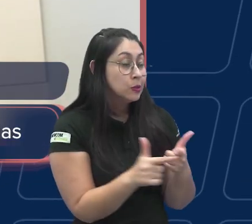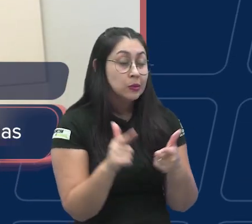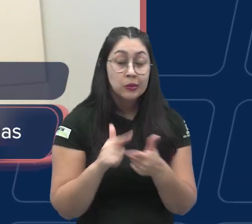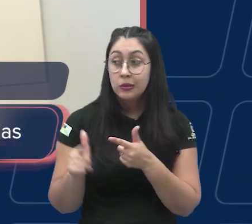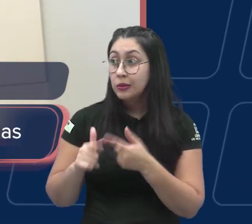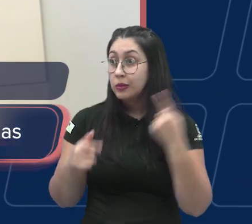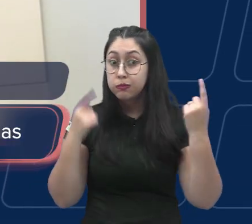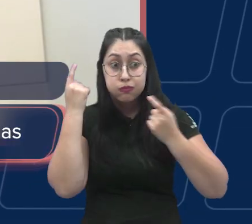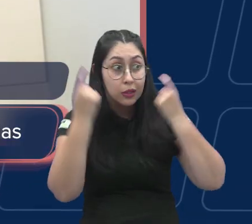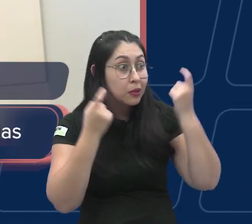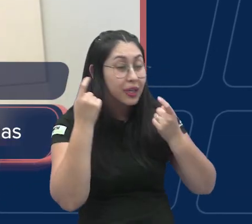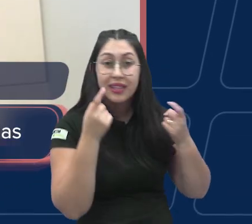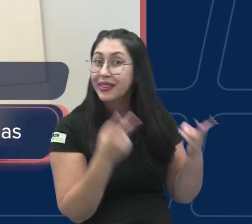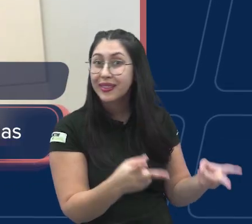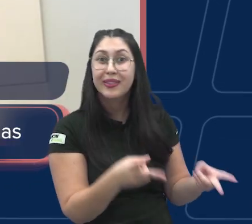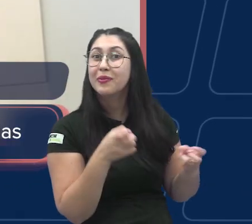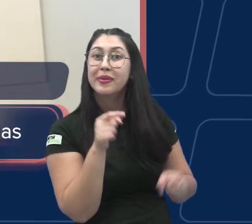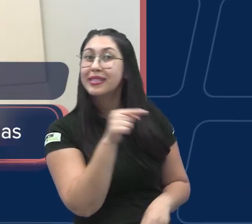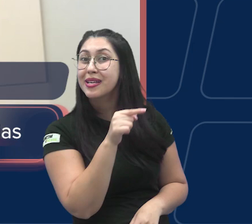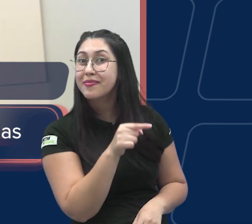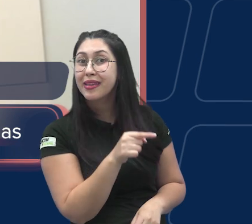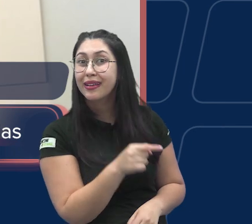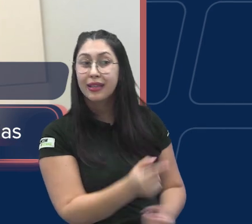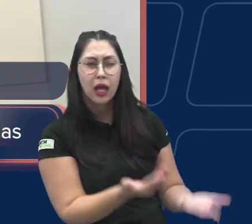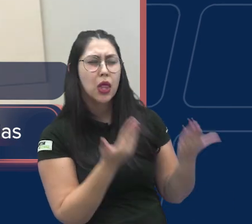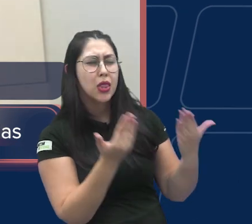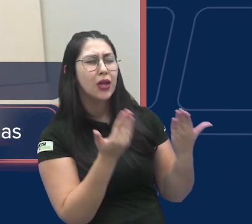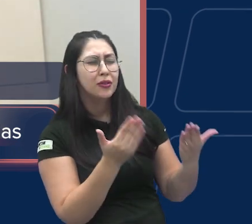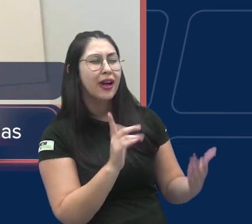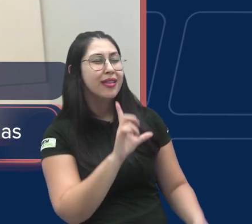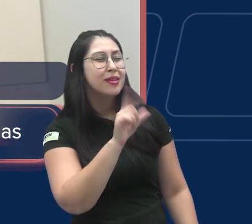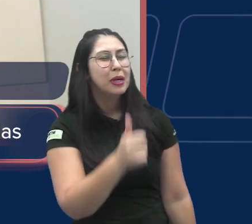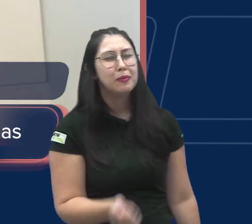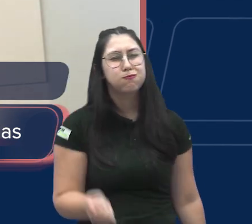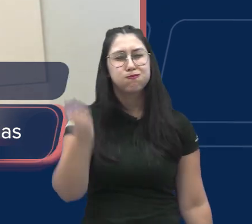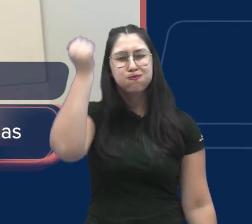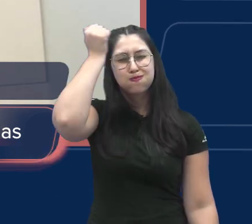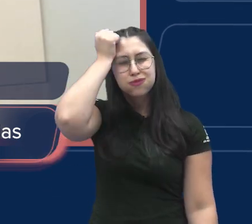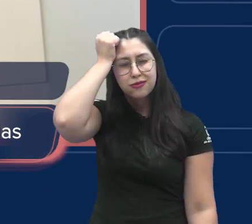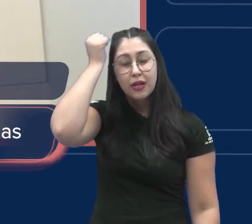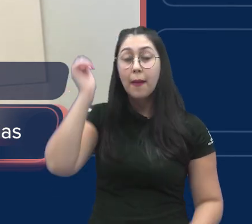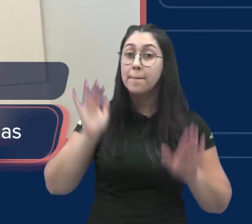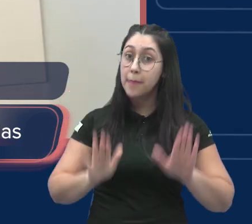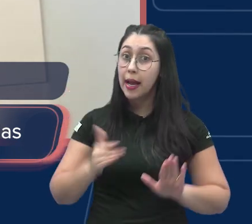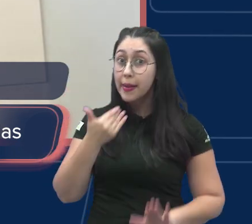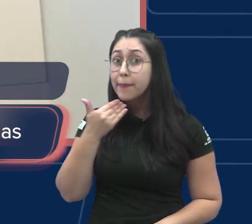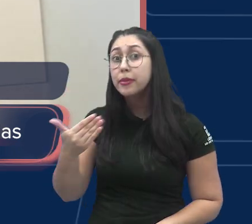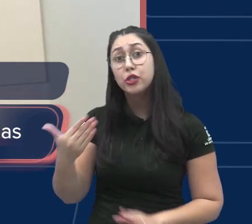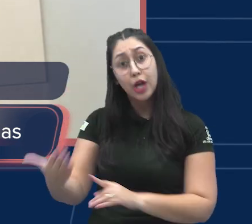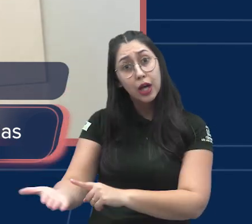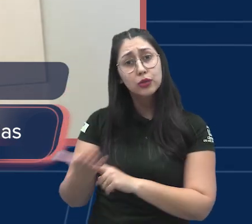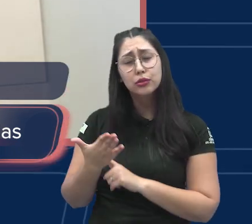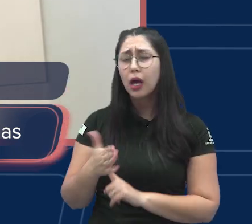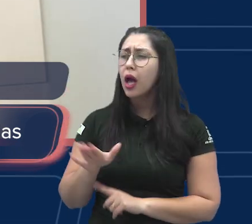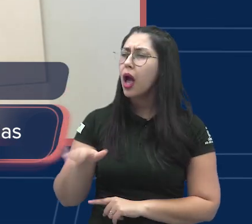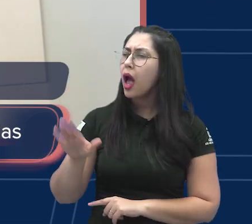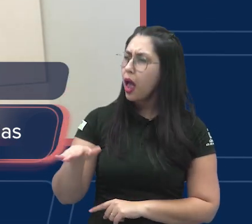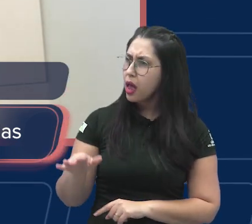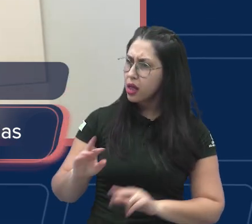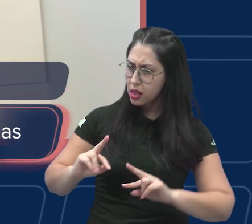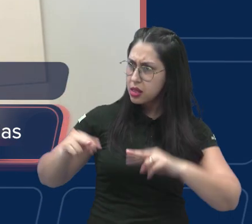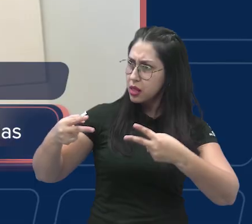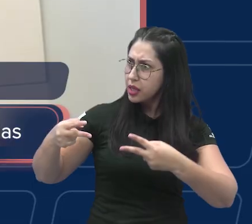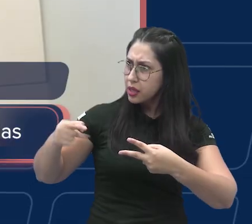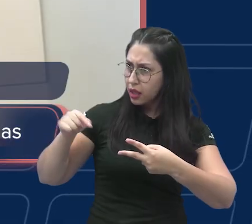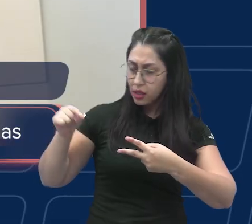envolvido naquele crime e a gente não percebe. Depois que caiu, que a gente vai cair, se dá conta. Mas se você pedir ajuda, olha, está acontecendo esse link